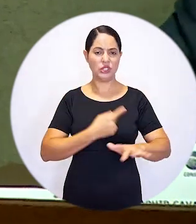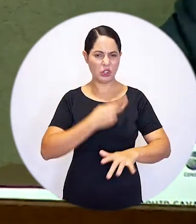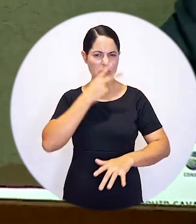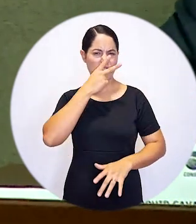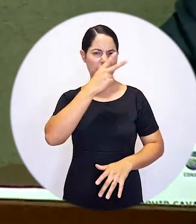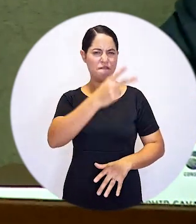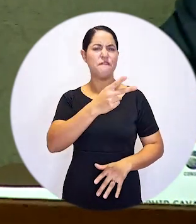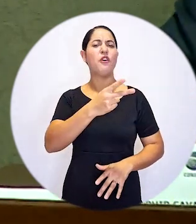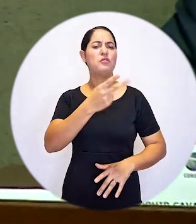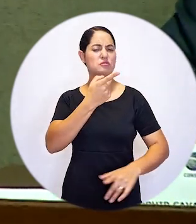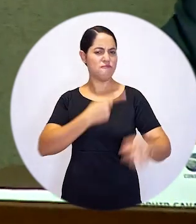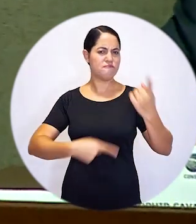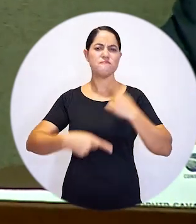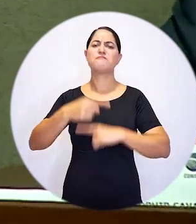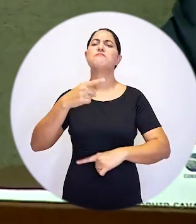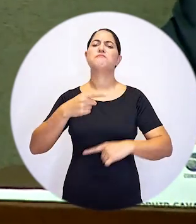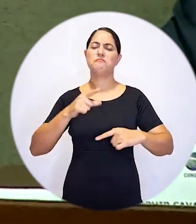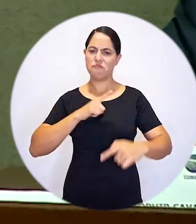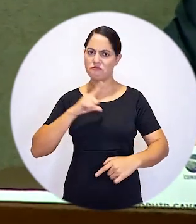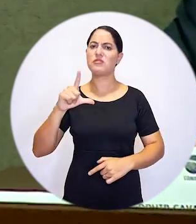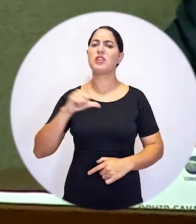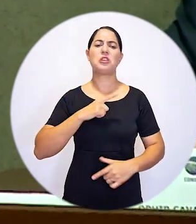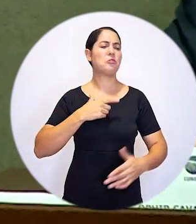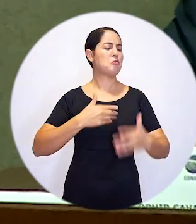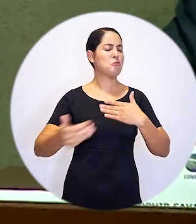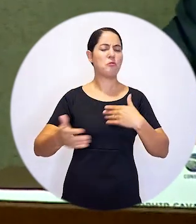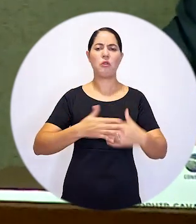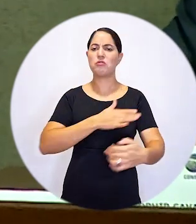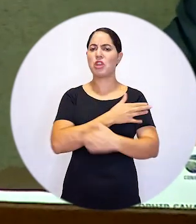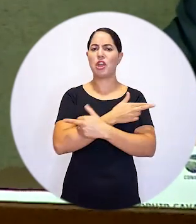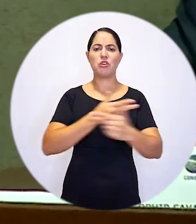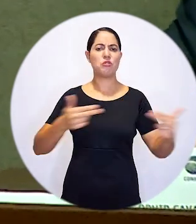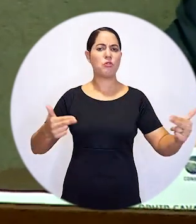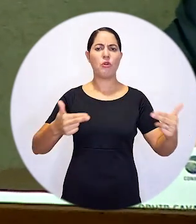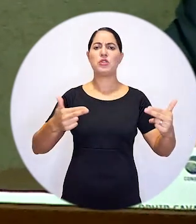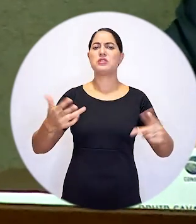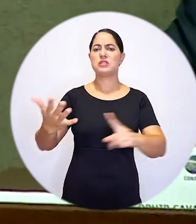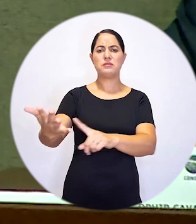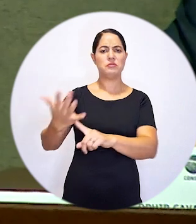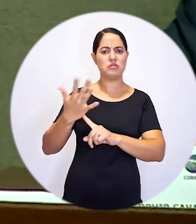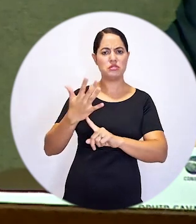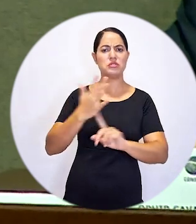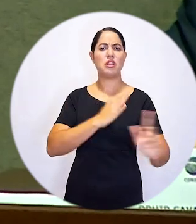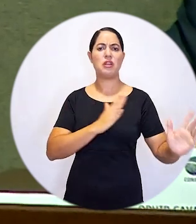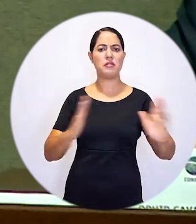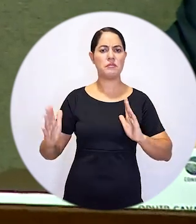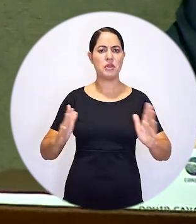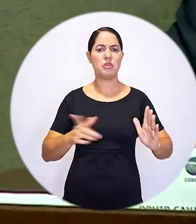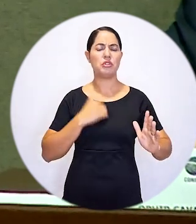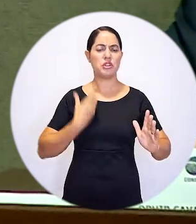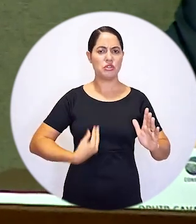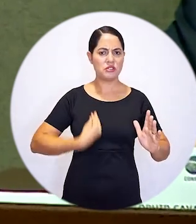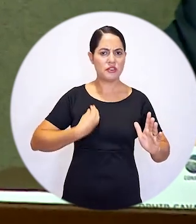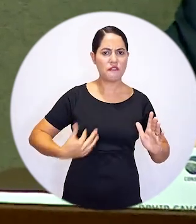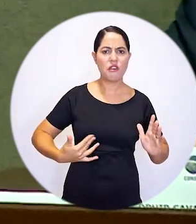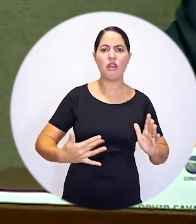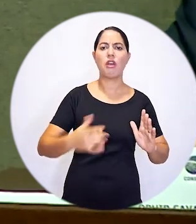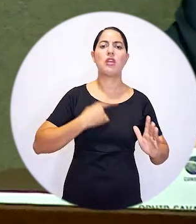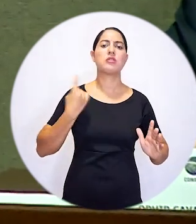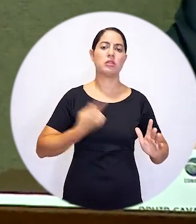forças para superar todo e qualquer dissabor que nos seja apresentado durante a nossa